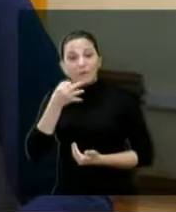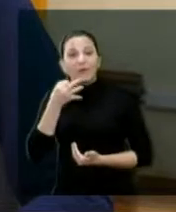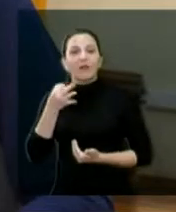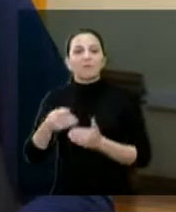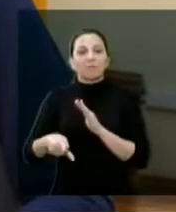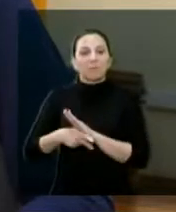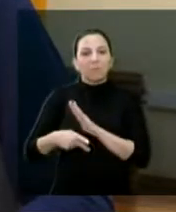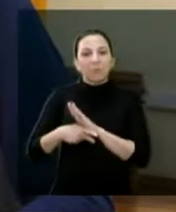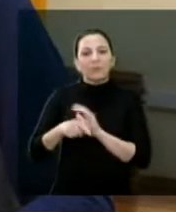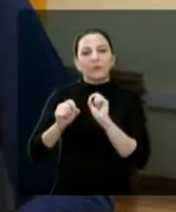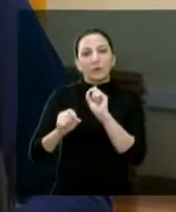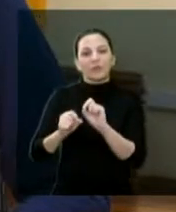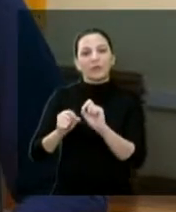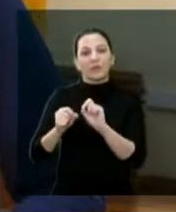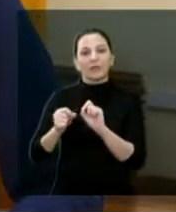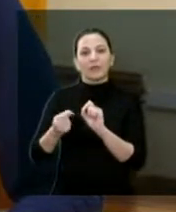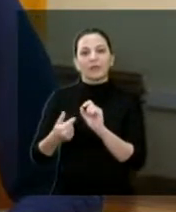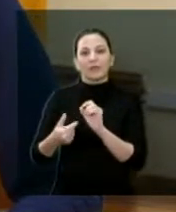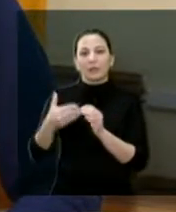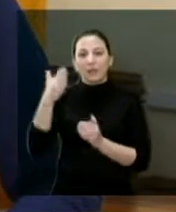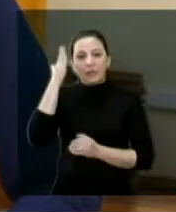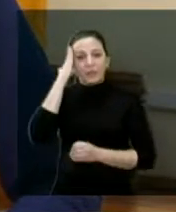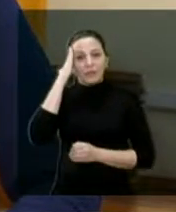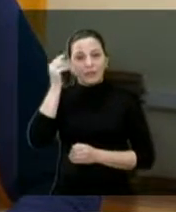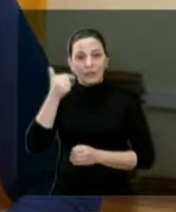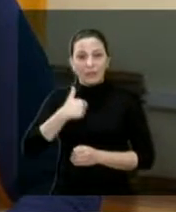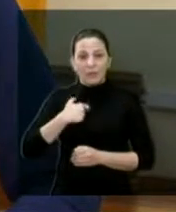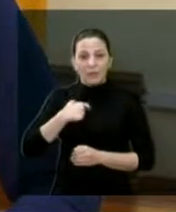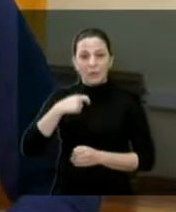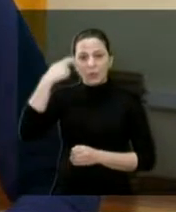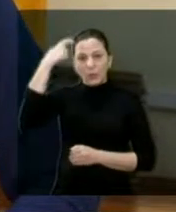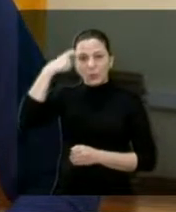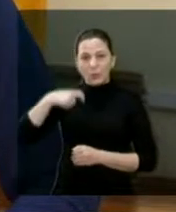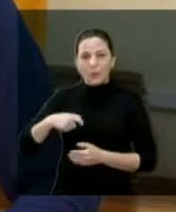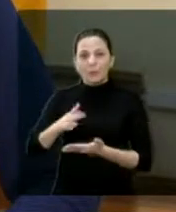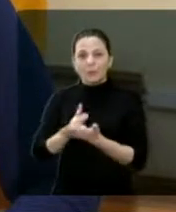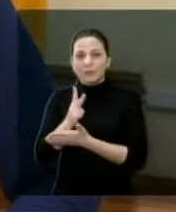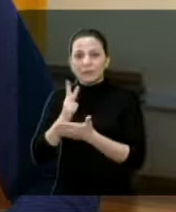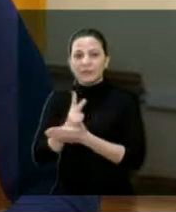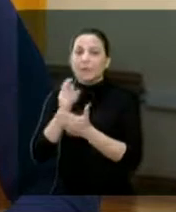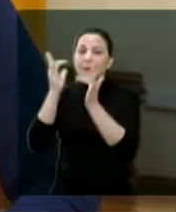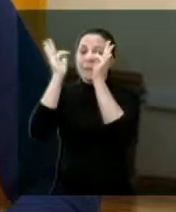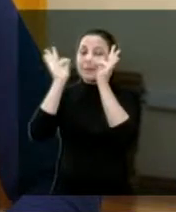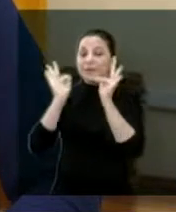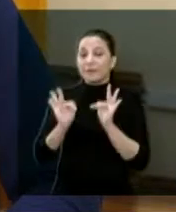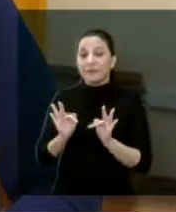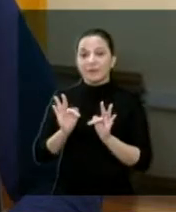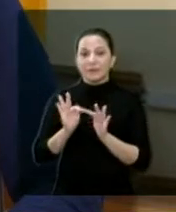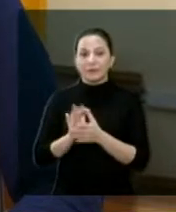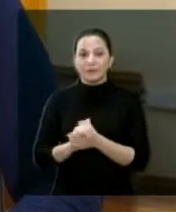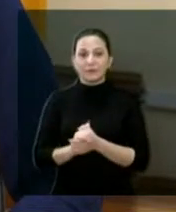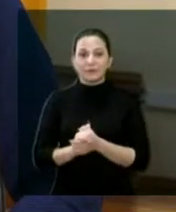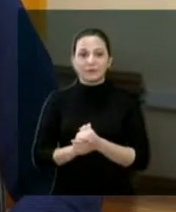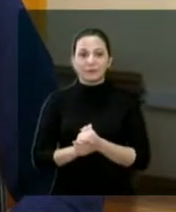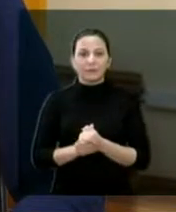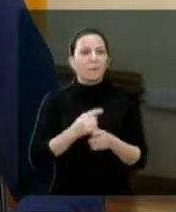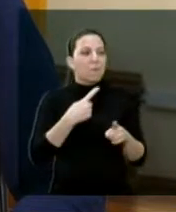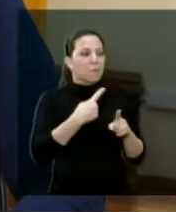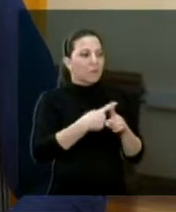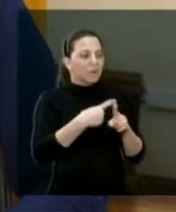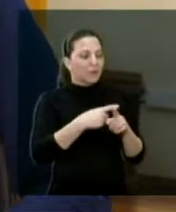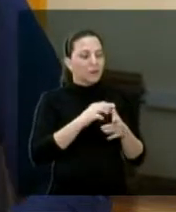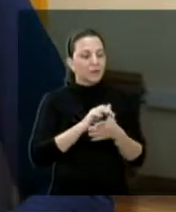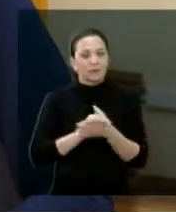pessoas entenderem. Eu sou um homem que sempre fui feliz. Por quê?